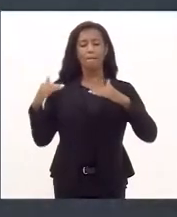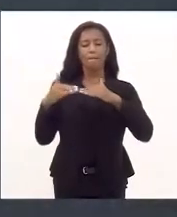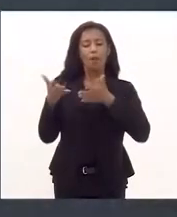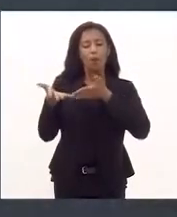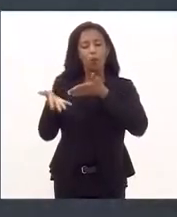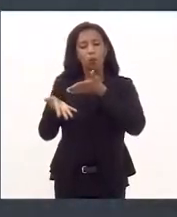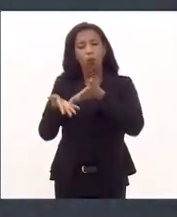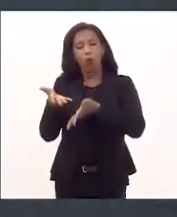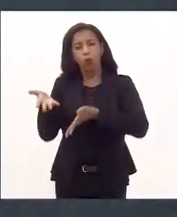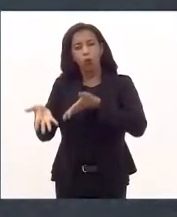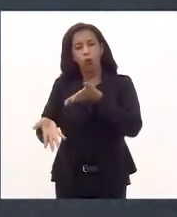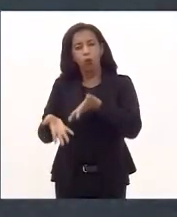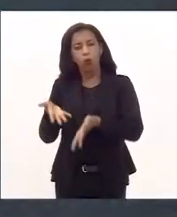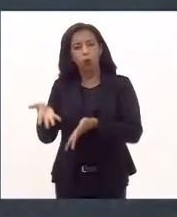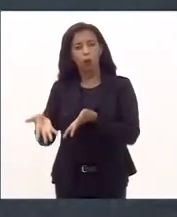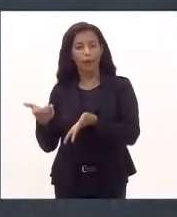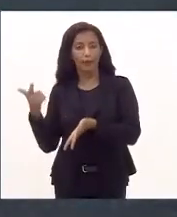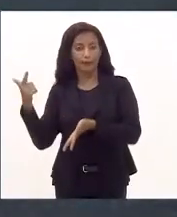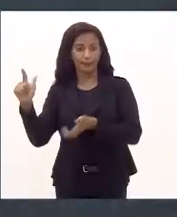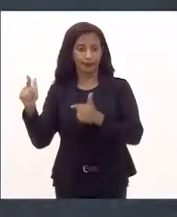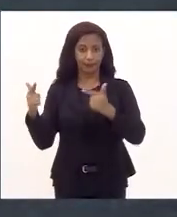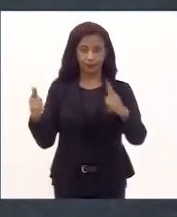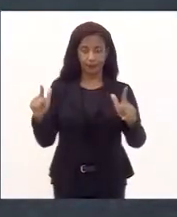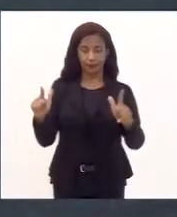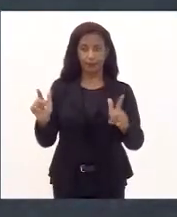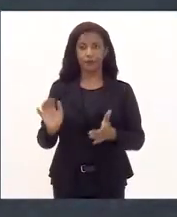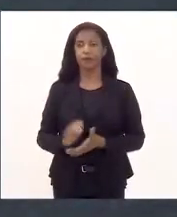zelo que outras